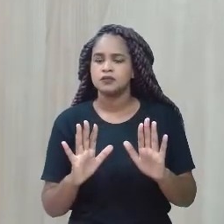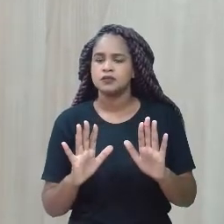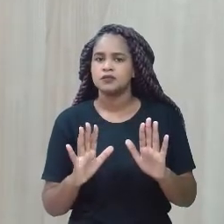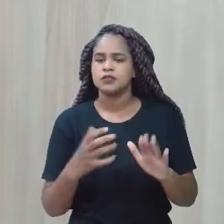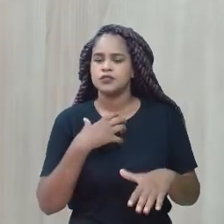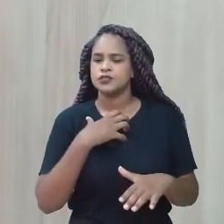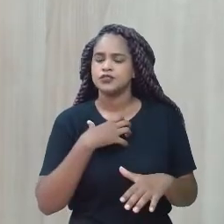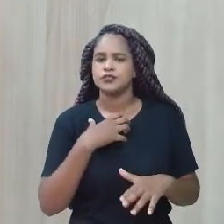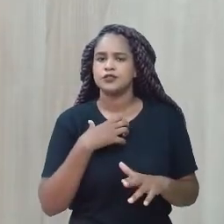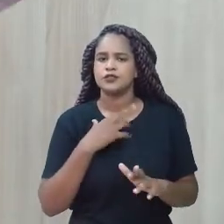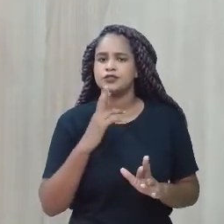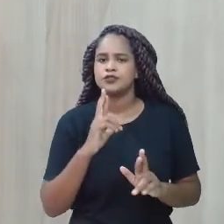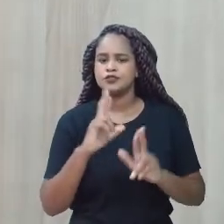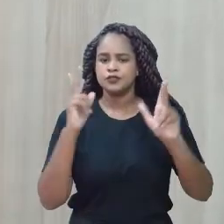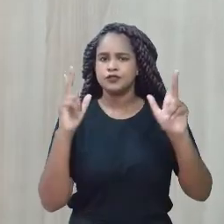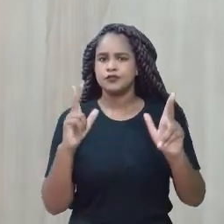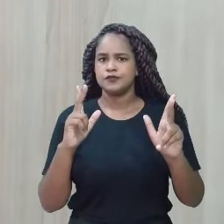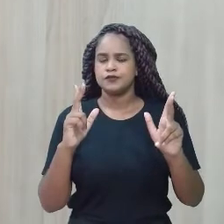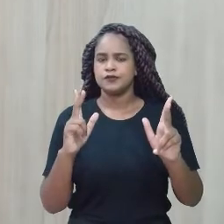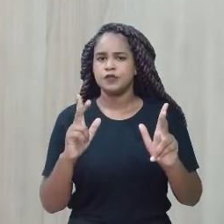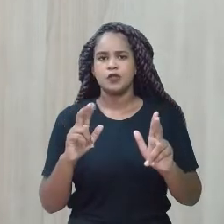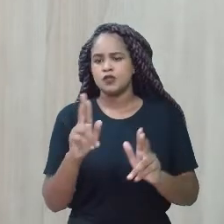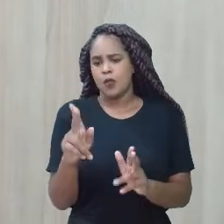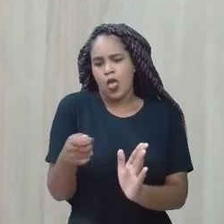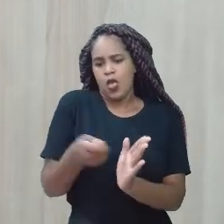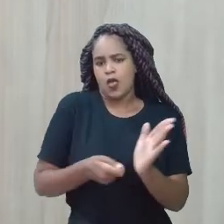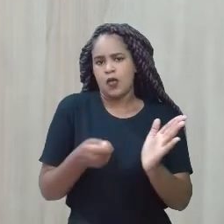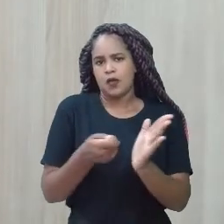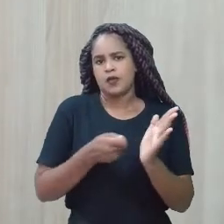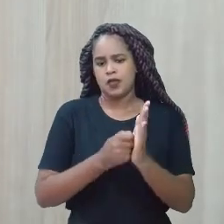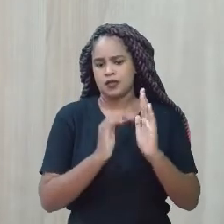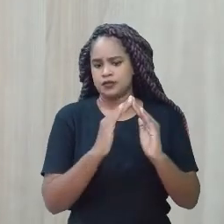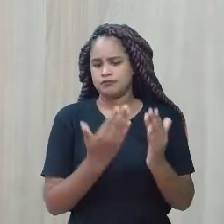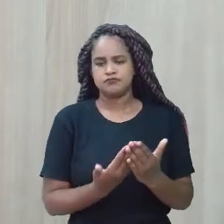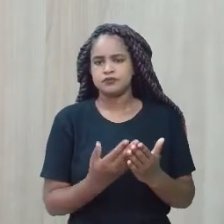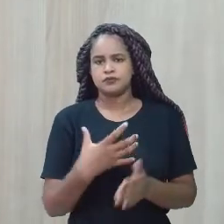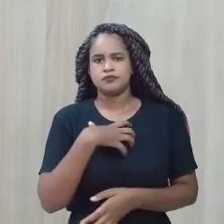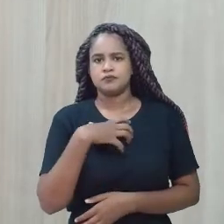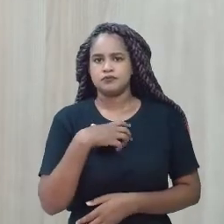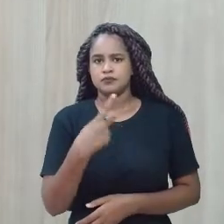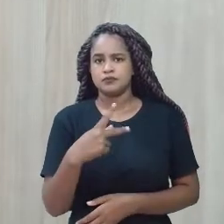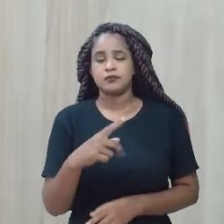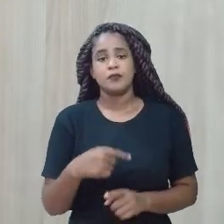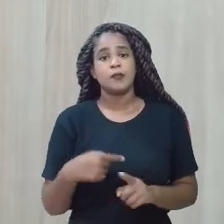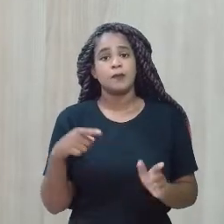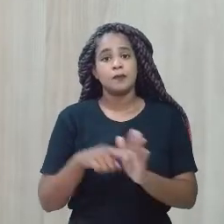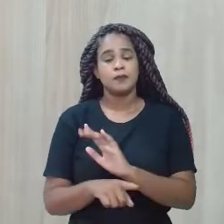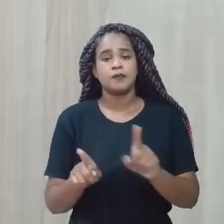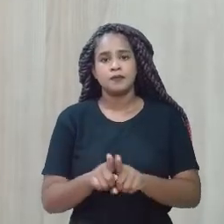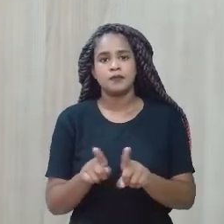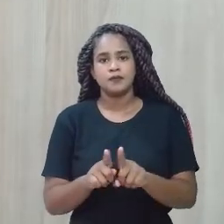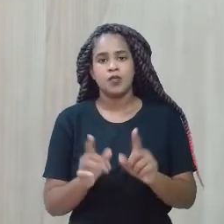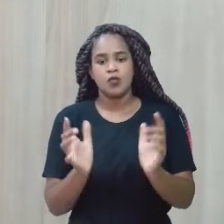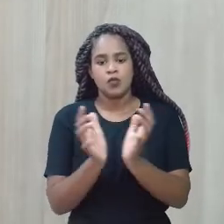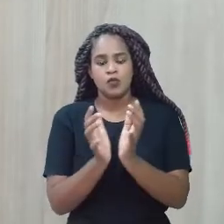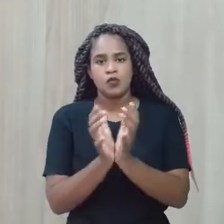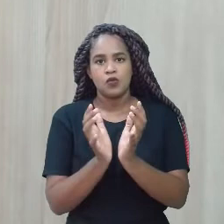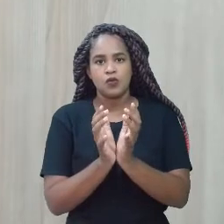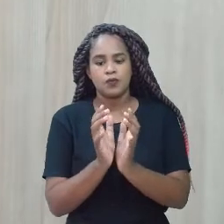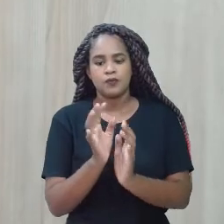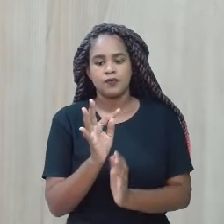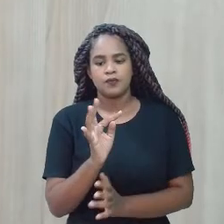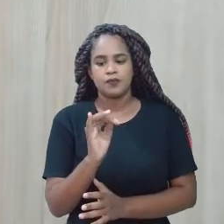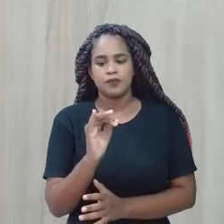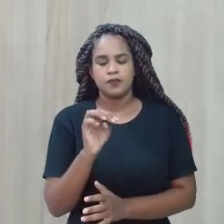engessadinha, né? Sem ser por obrigação da escola. Perguntei também qual o time deles. Massa. Na hora de apresentar